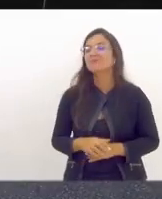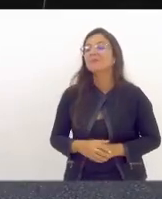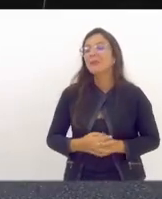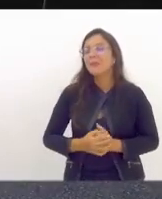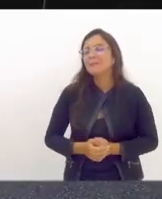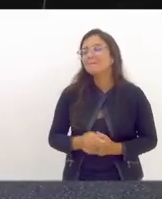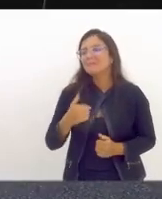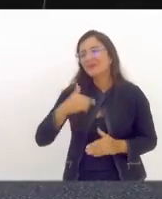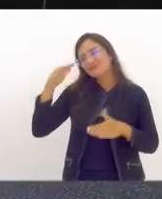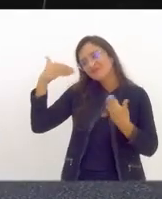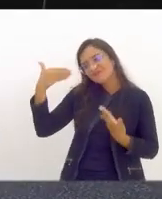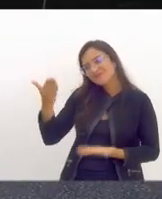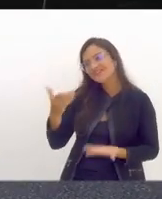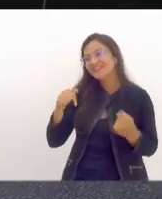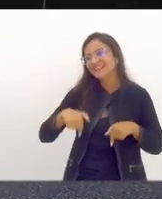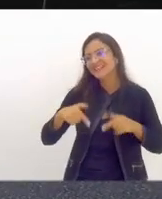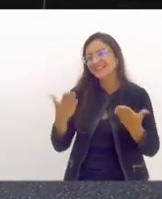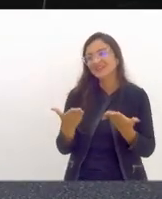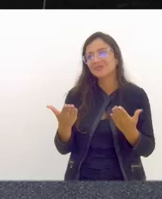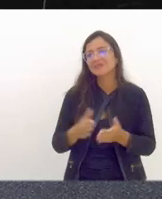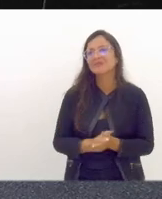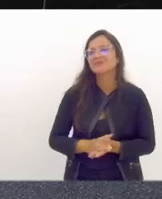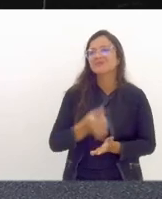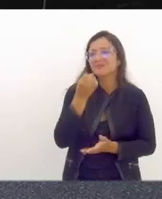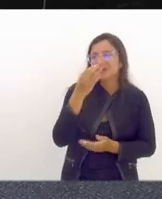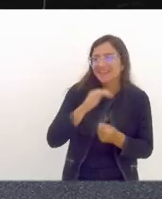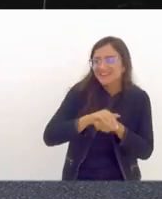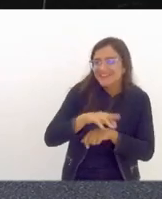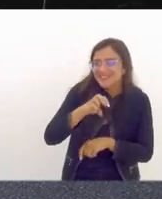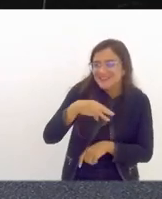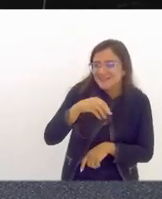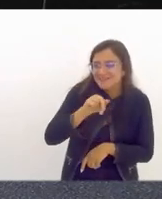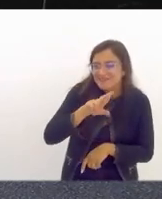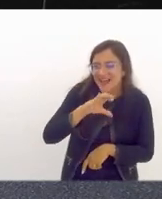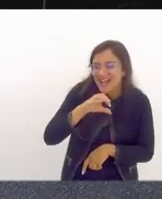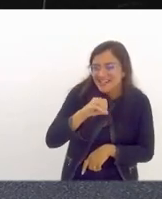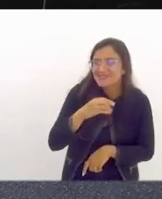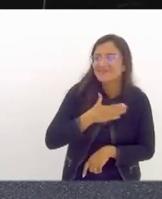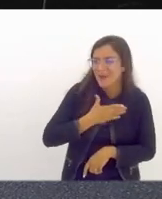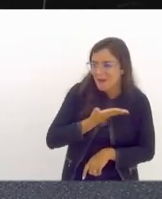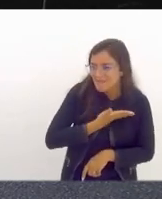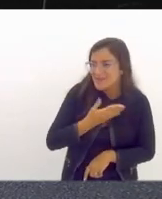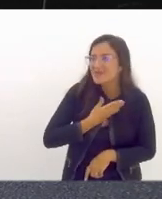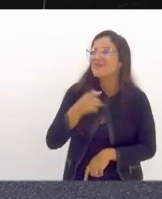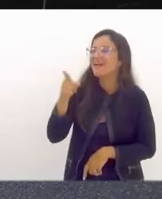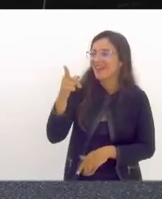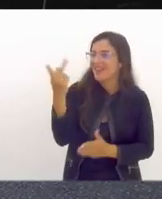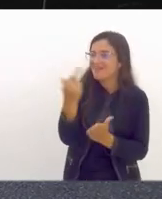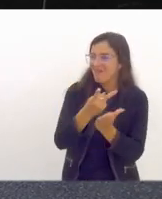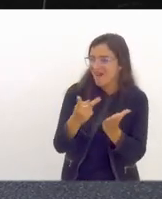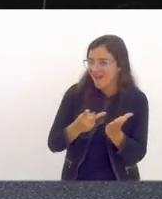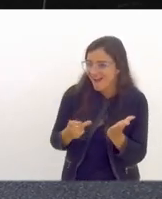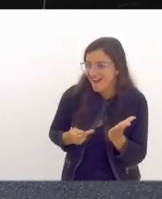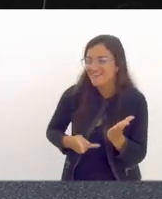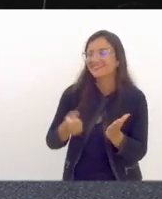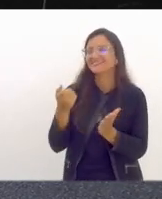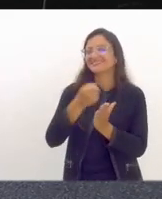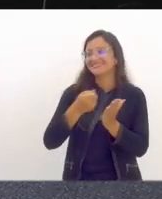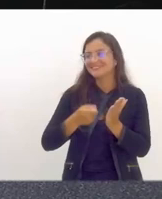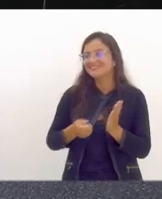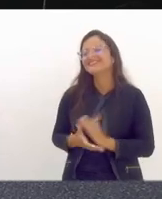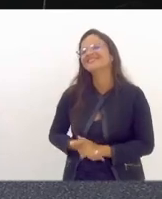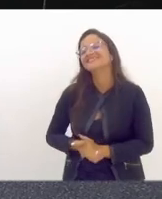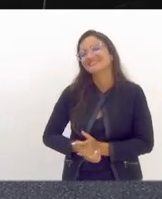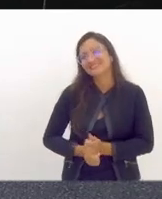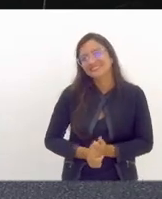casa maravilhosa hoje boa noite amigo também Márcio Rufino que é meu amigo de Belford Roxo poeta escritor a gente finíssima meu amigo de